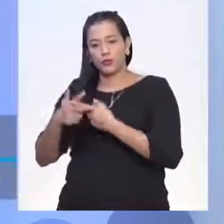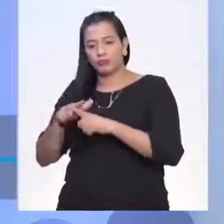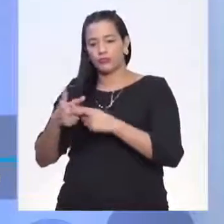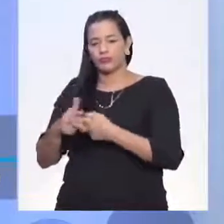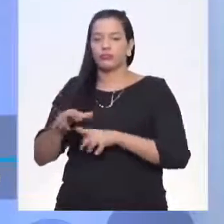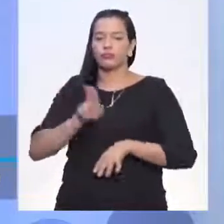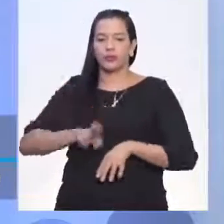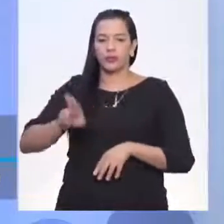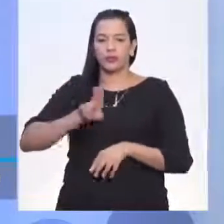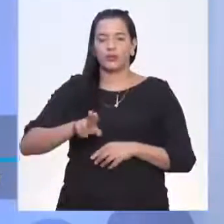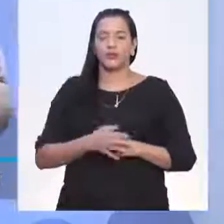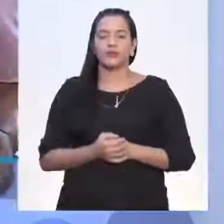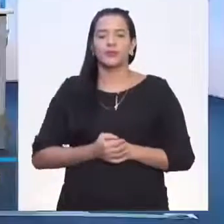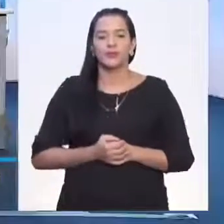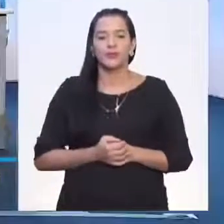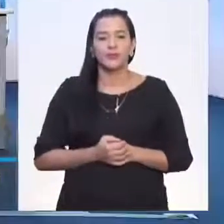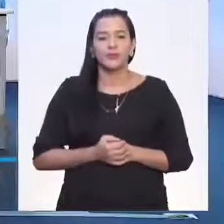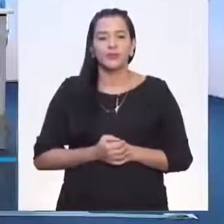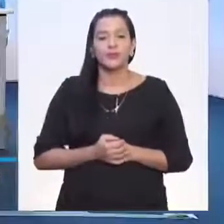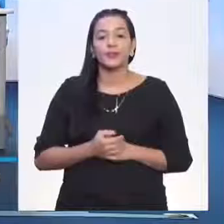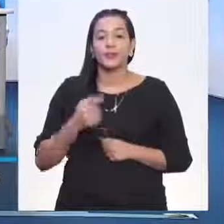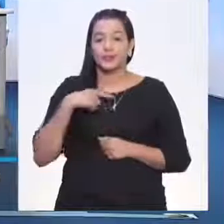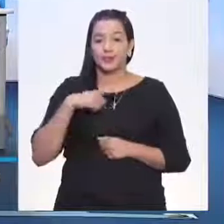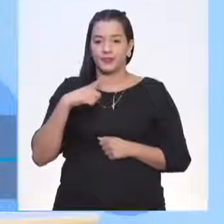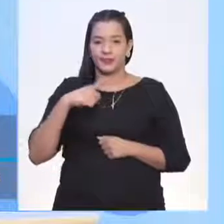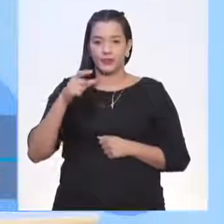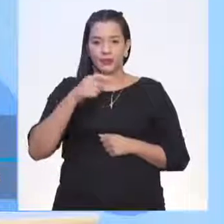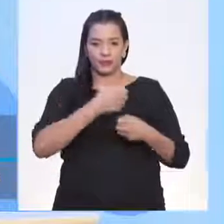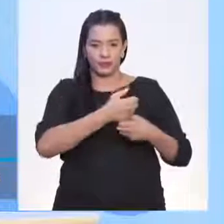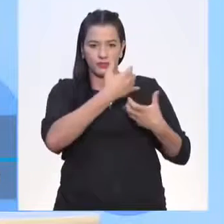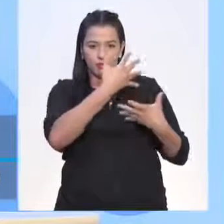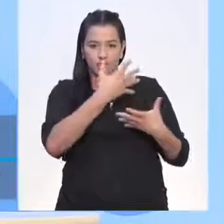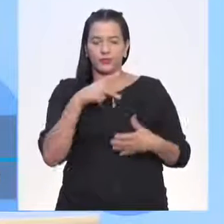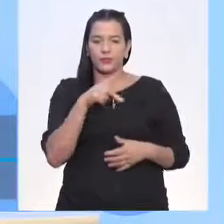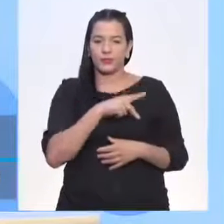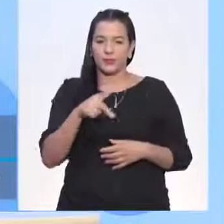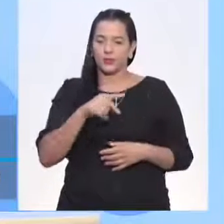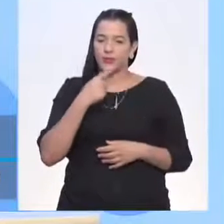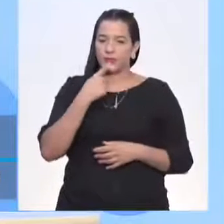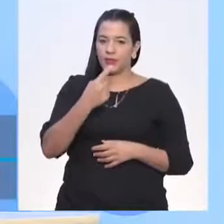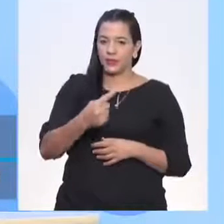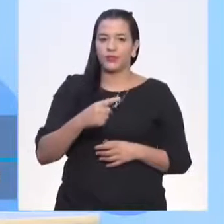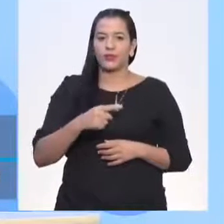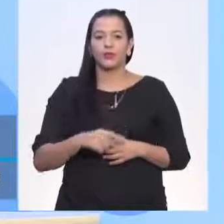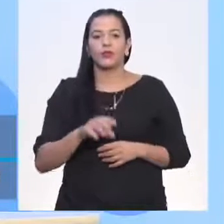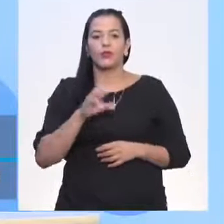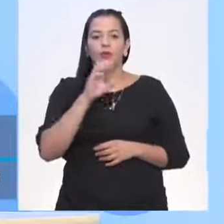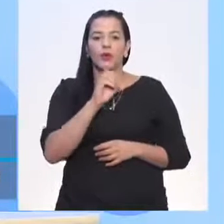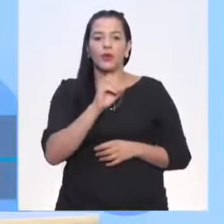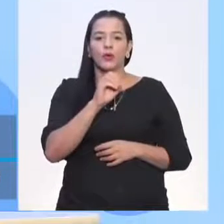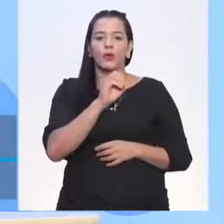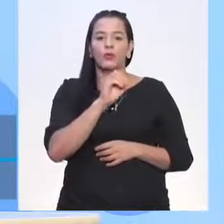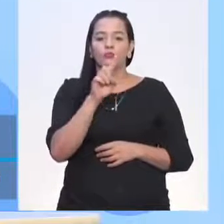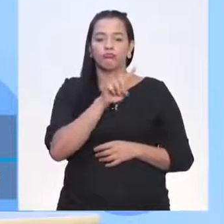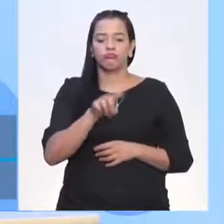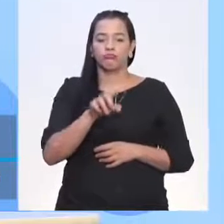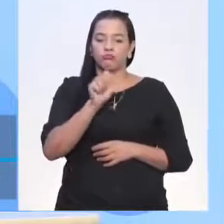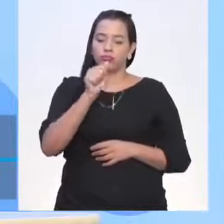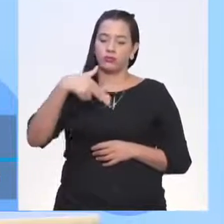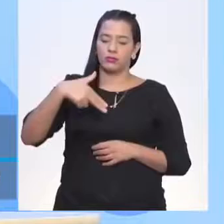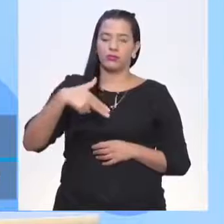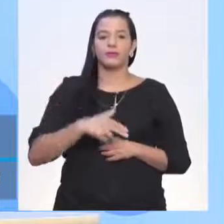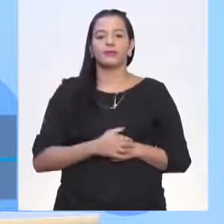Magno, a gente, às vezes... o professor deu uma contribuição aqui, desculpa, eu não consegui entender o nome, é Ozan, eu acho.